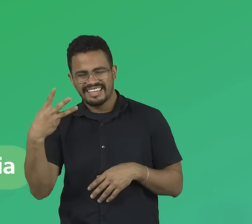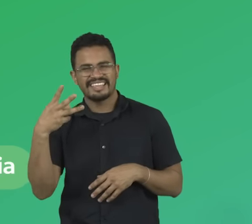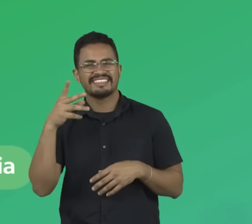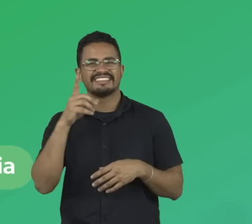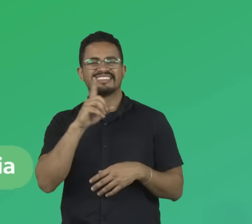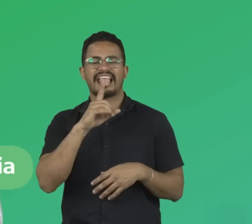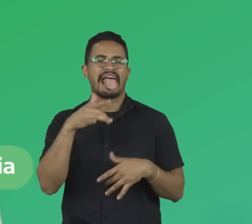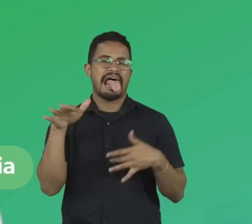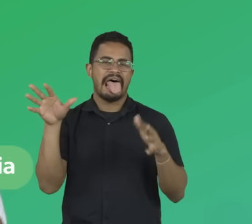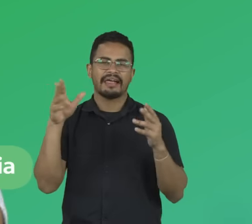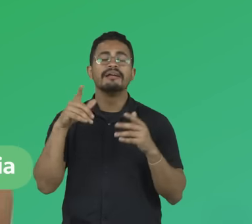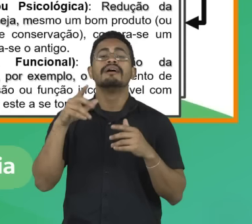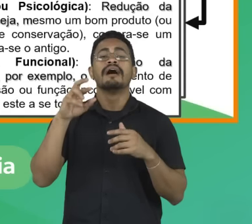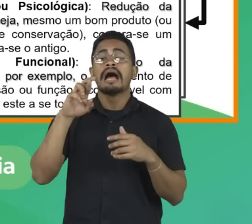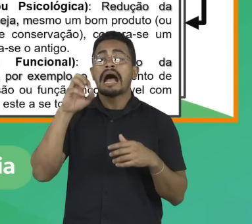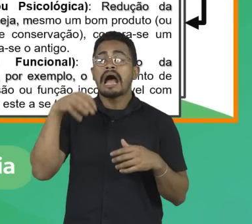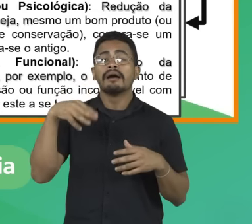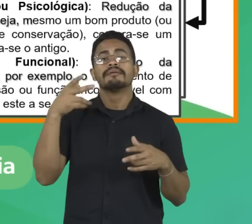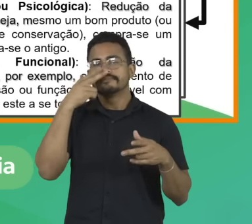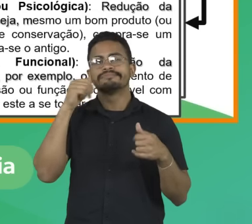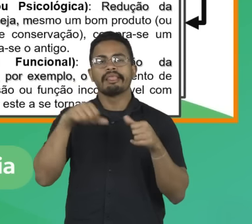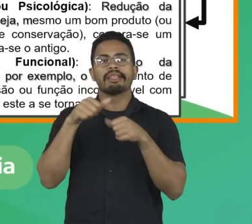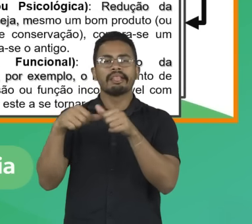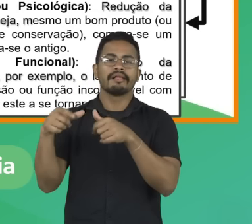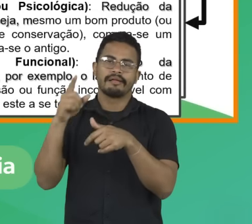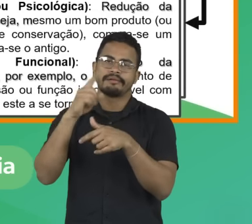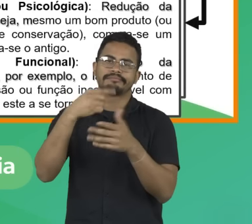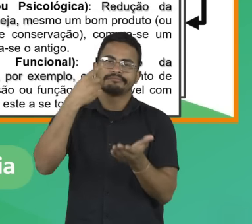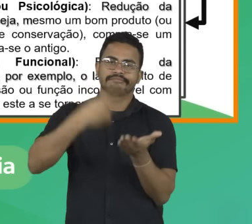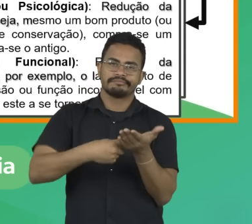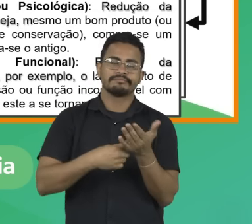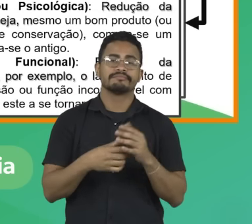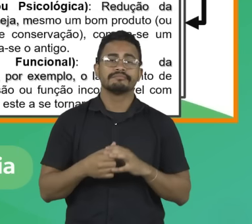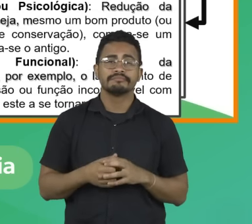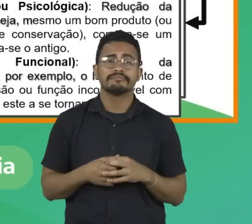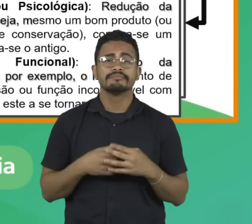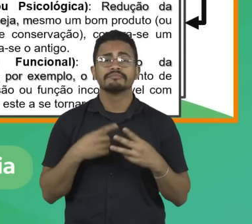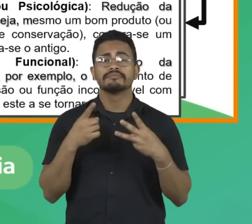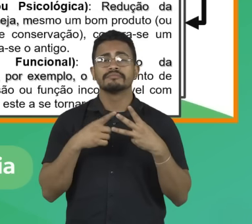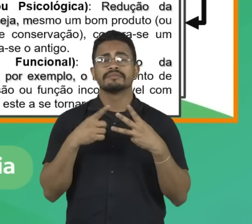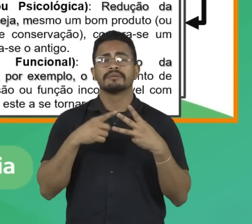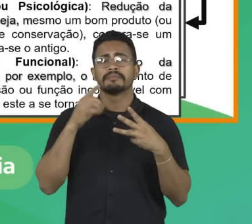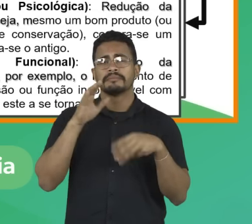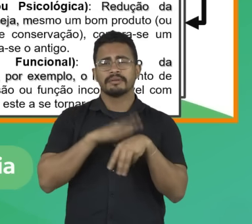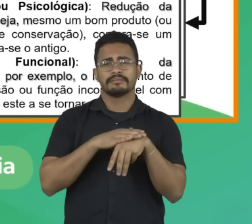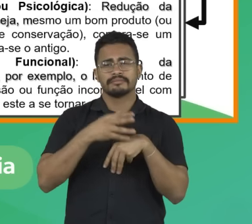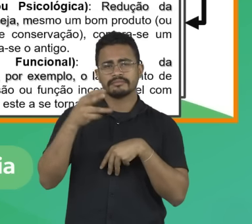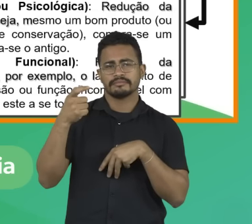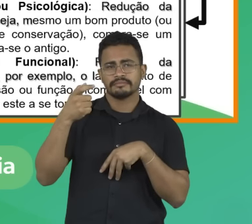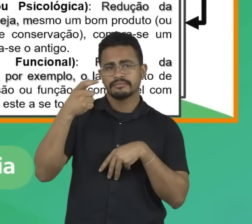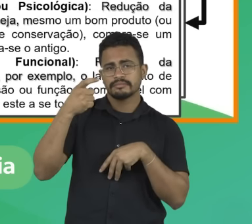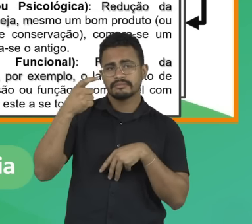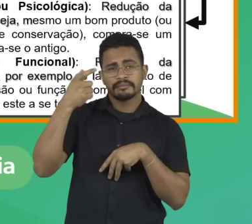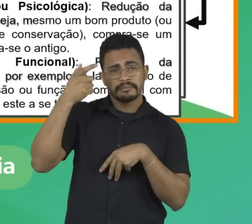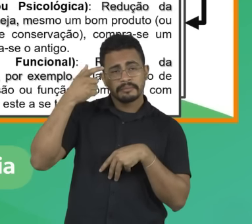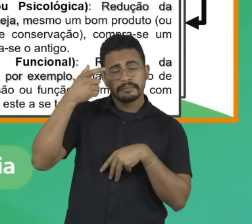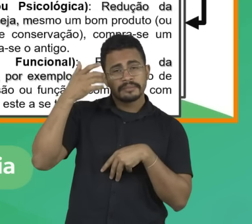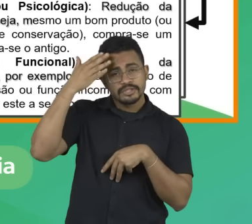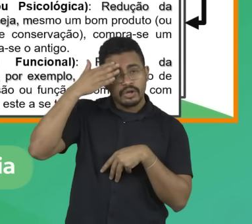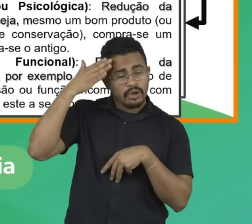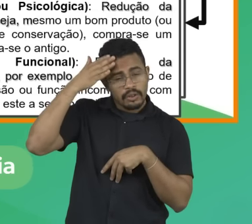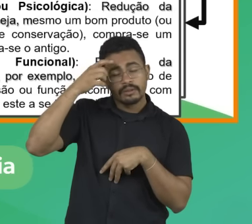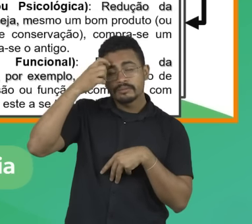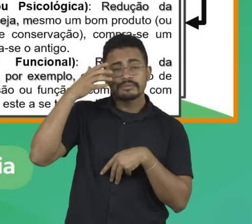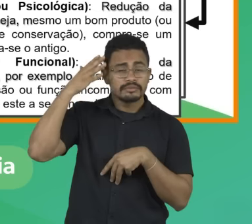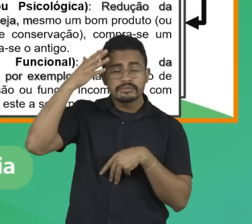Obsolescência programada. A obsolescência perceptiva ou psicológica, também chamada de percebida, ela é basicamente a redução